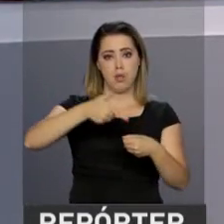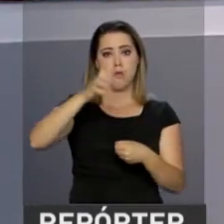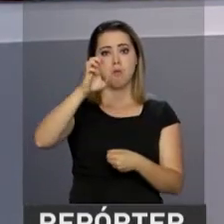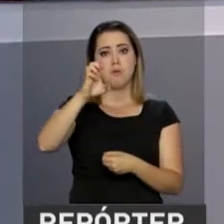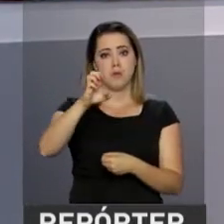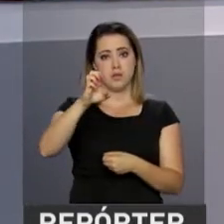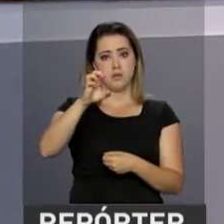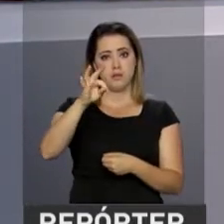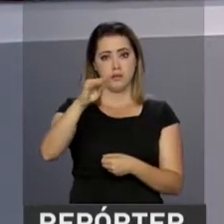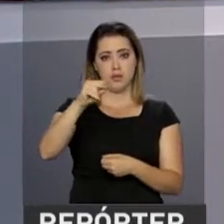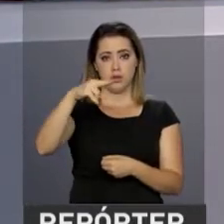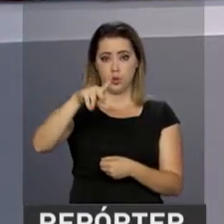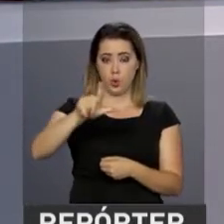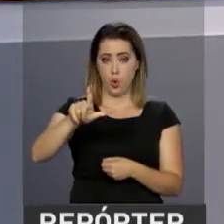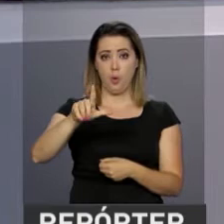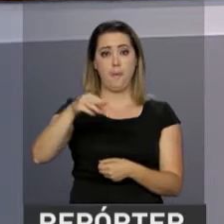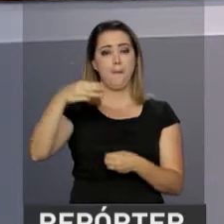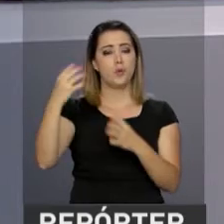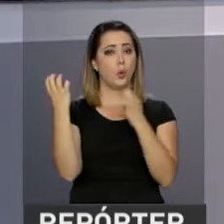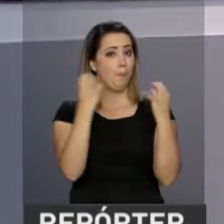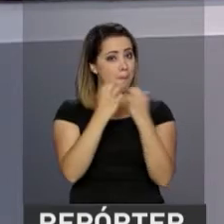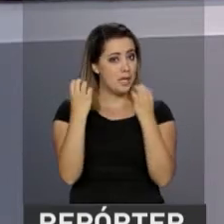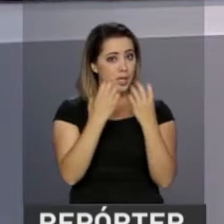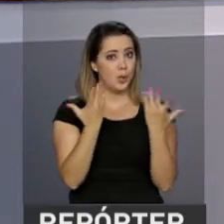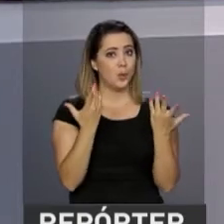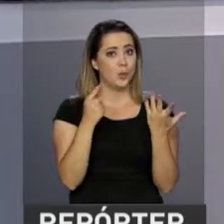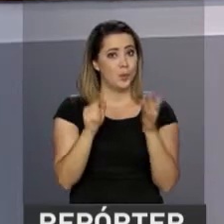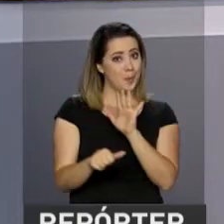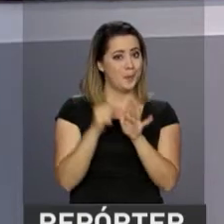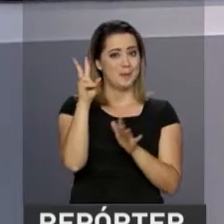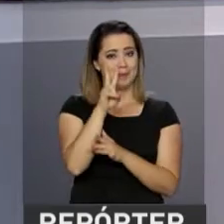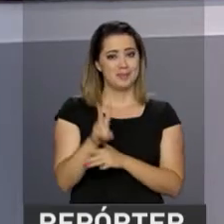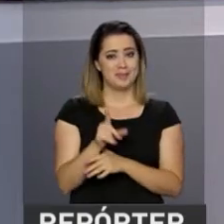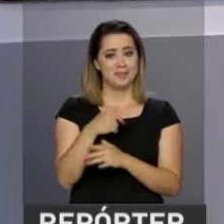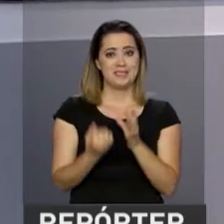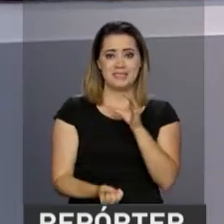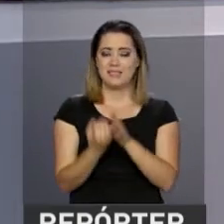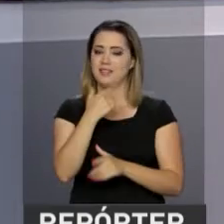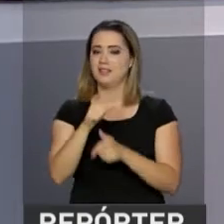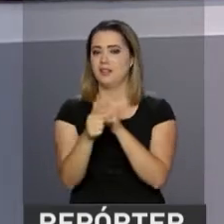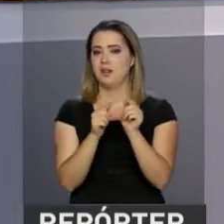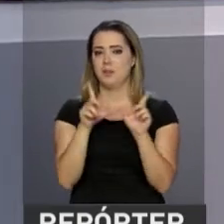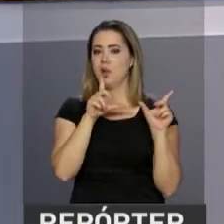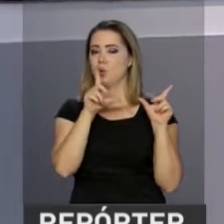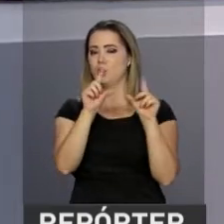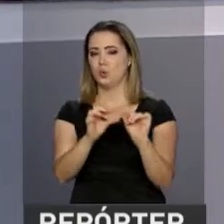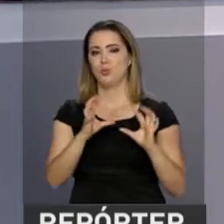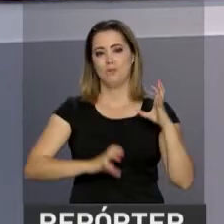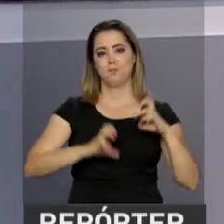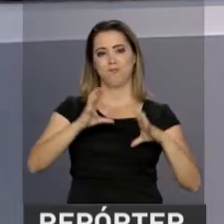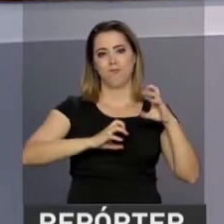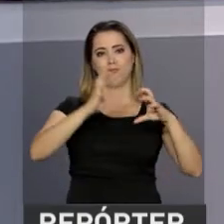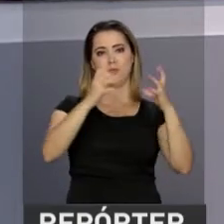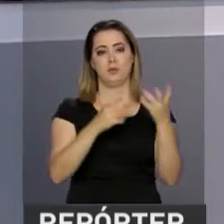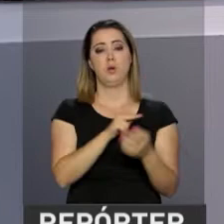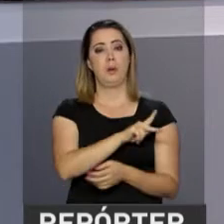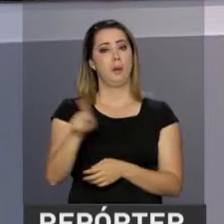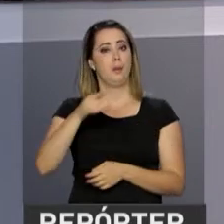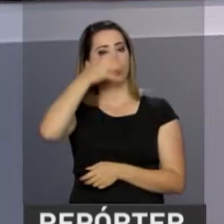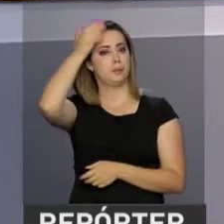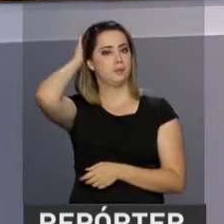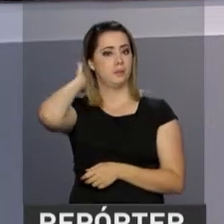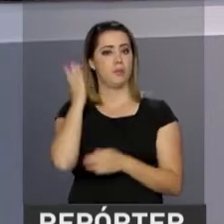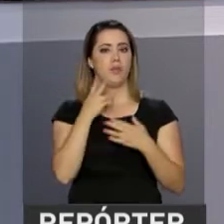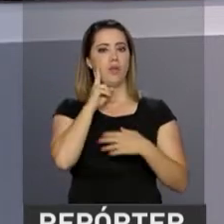partir do milho além de gerar empregos o empreendimento colabora para a redução da emissão de gases poluentes o presidente